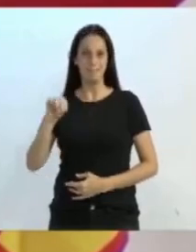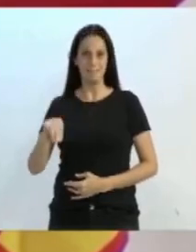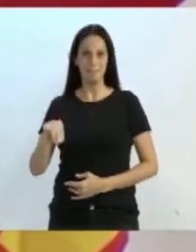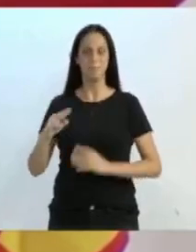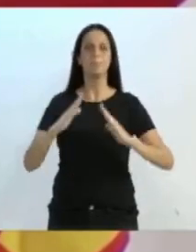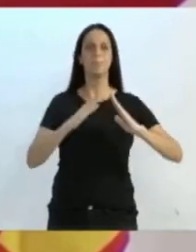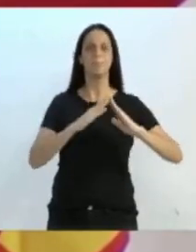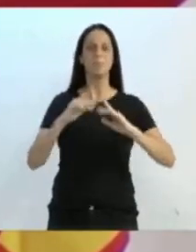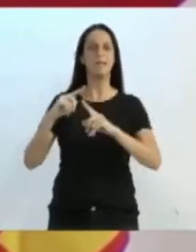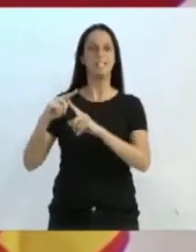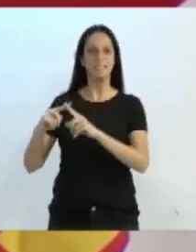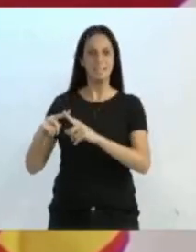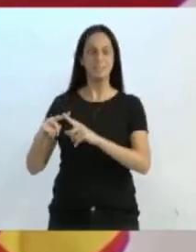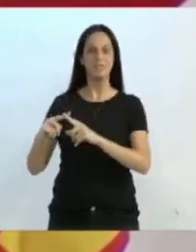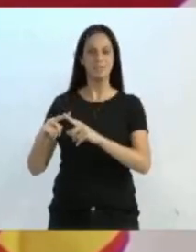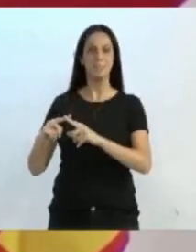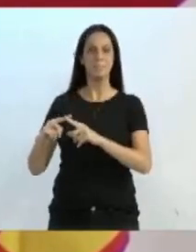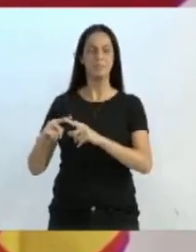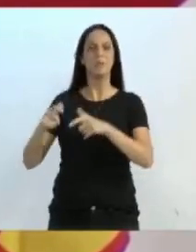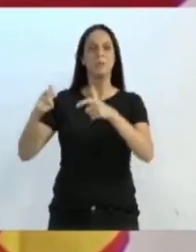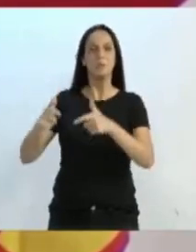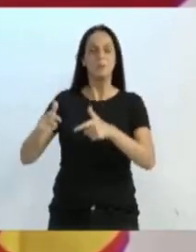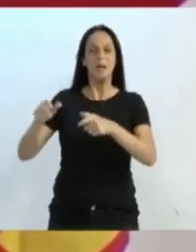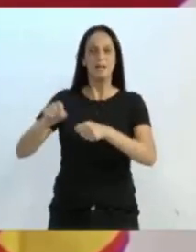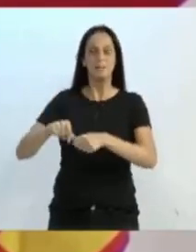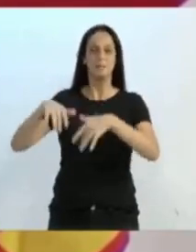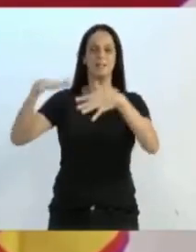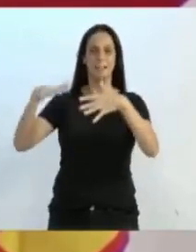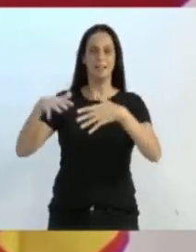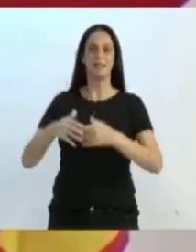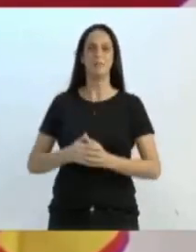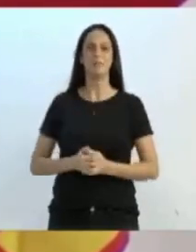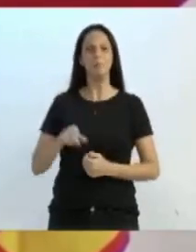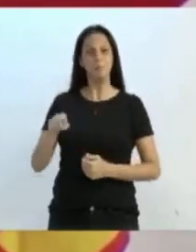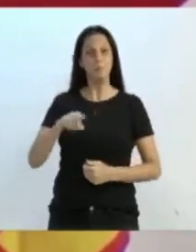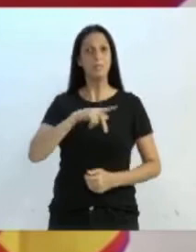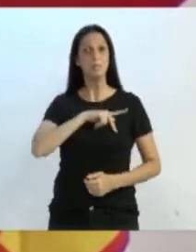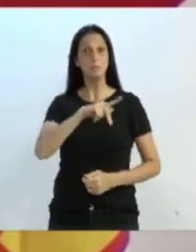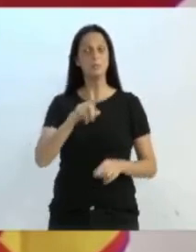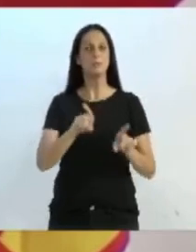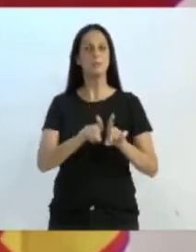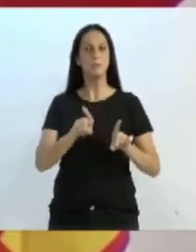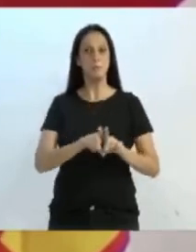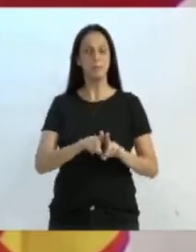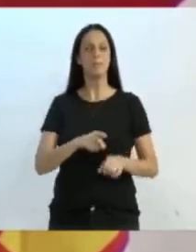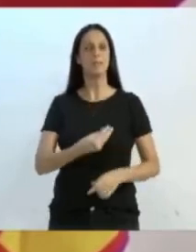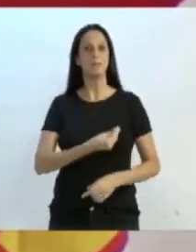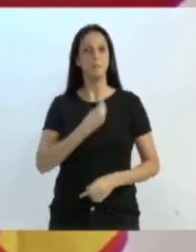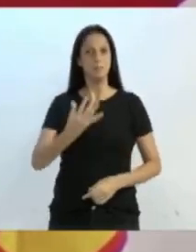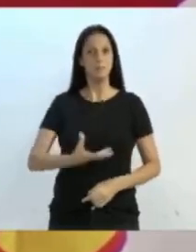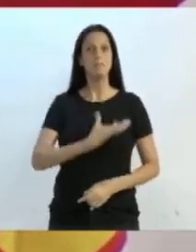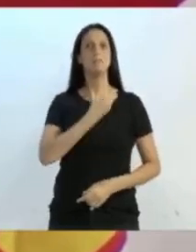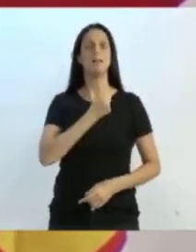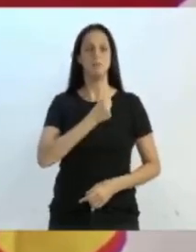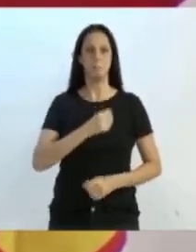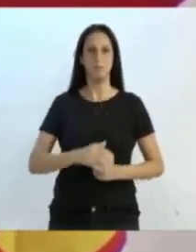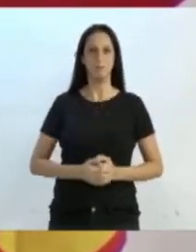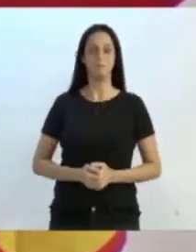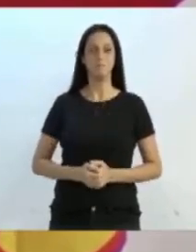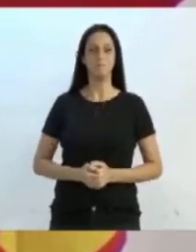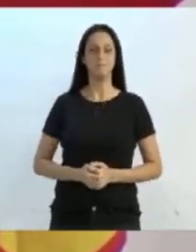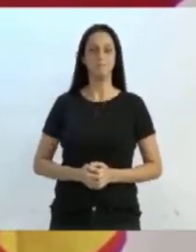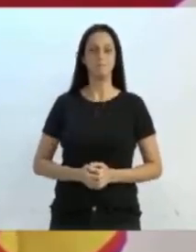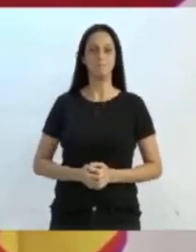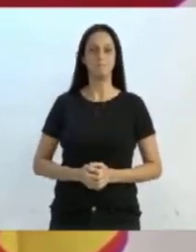Igreja Cristã Templo dos Milagres, e ele também é presidente do Salva-Vidas, o Grupo Salva-Vidas. Maurício, um dia eles chegaram, o